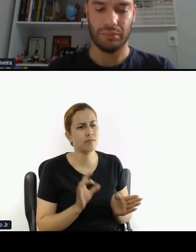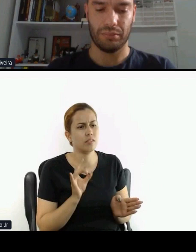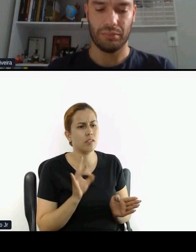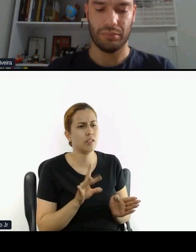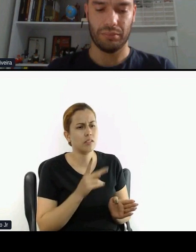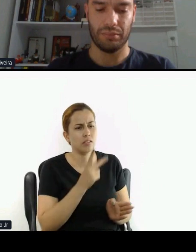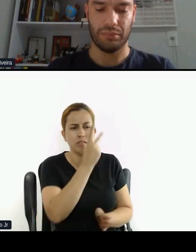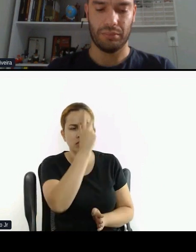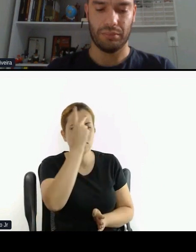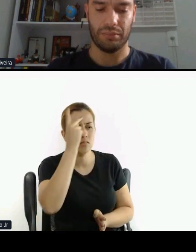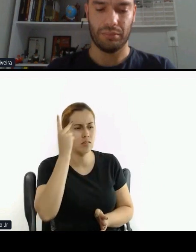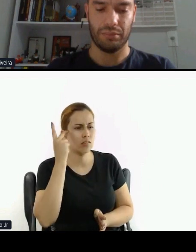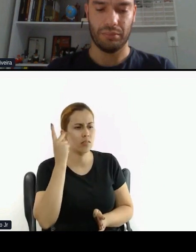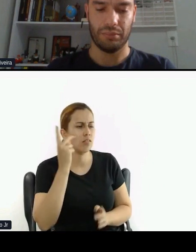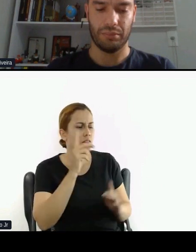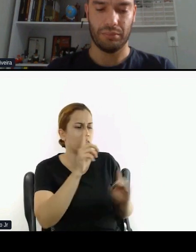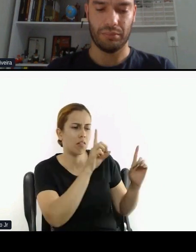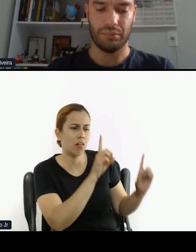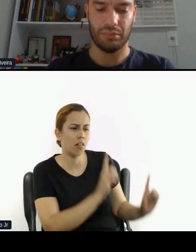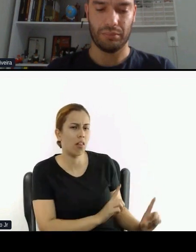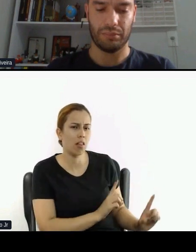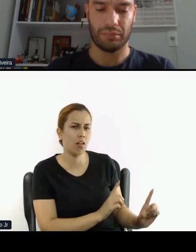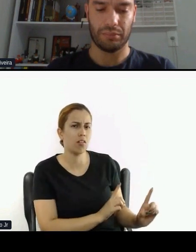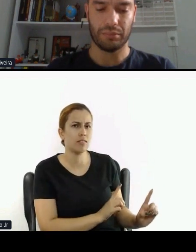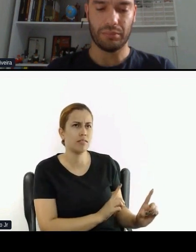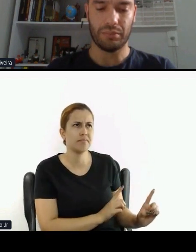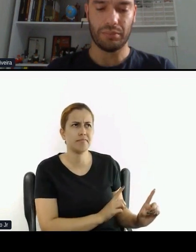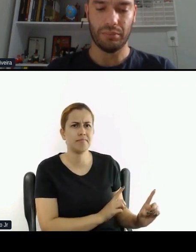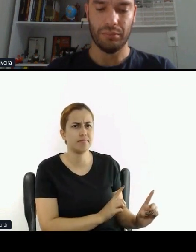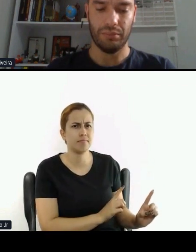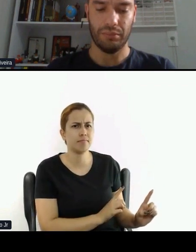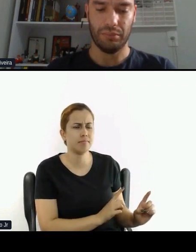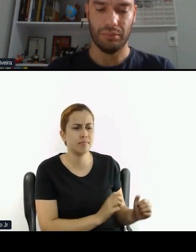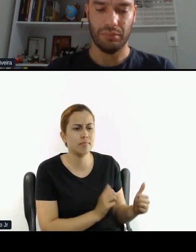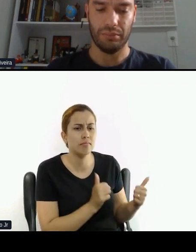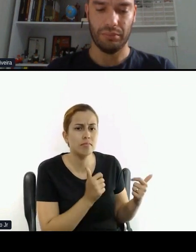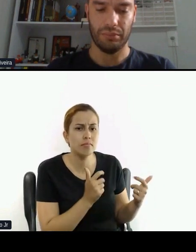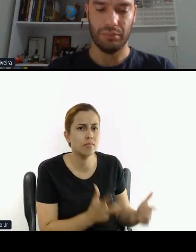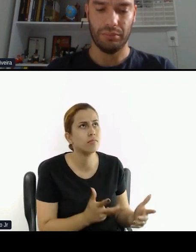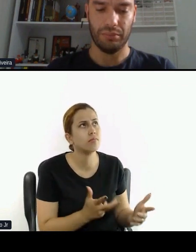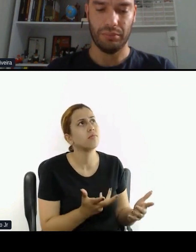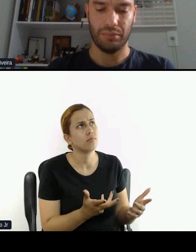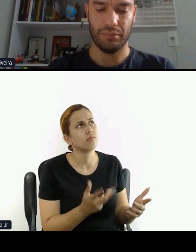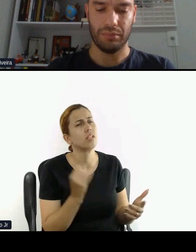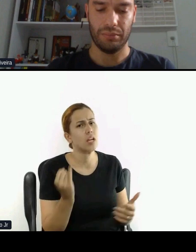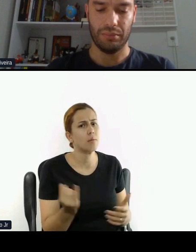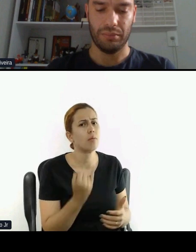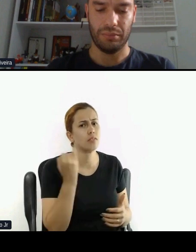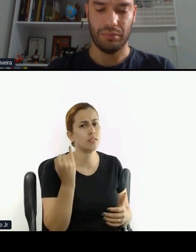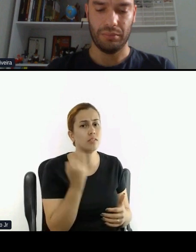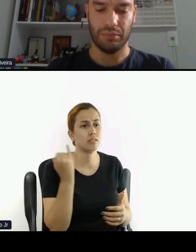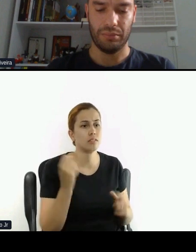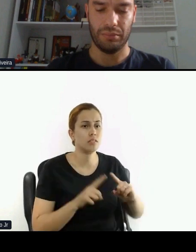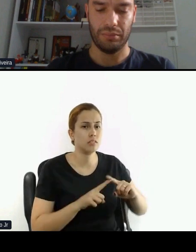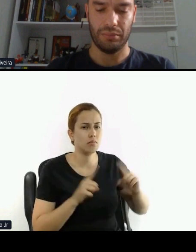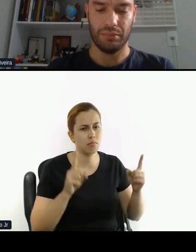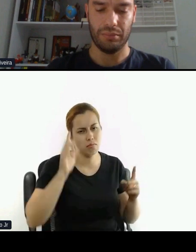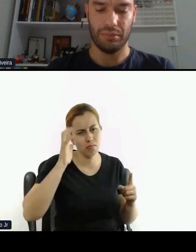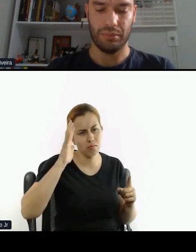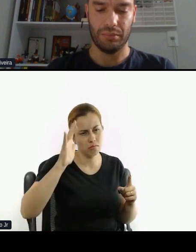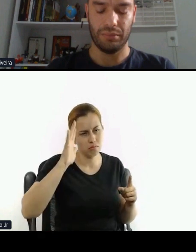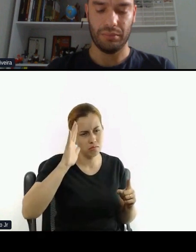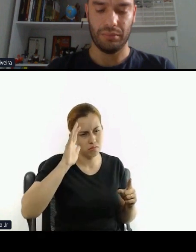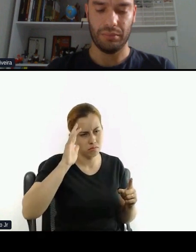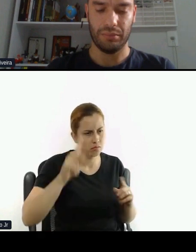que têm algum tipo de deficiência, né? Eu sempre trago isso, também é importante, mas não é só apenas para esse público,